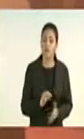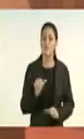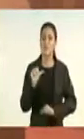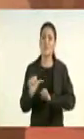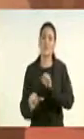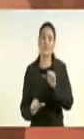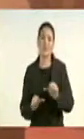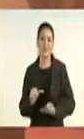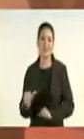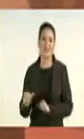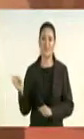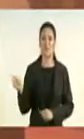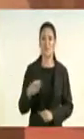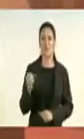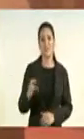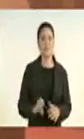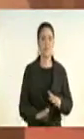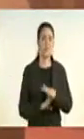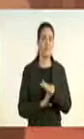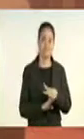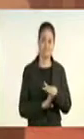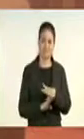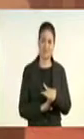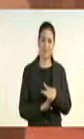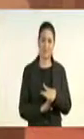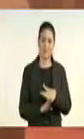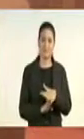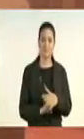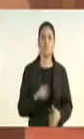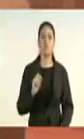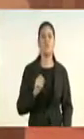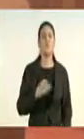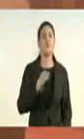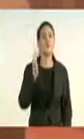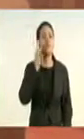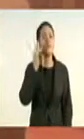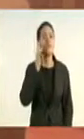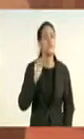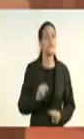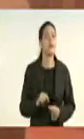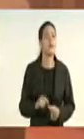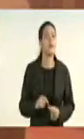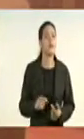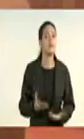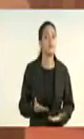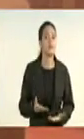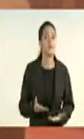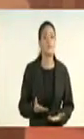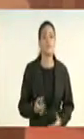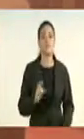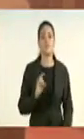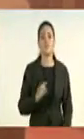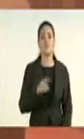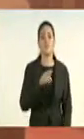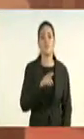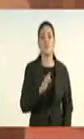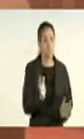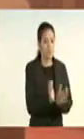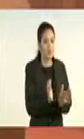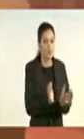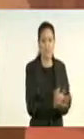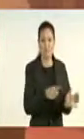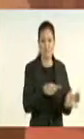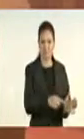sido contratadas em regime emergencial. E o que é que fez o governador Flávio Dino? Nada mais do que a sua comissão de